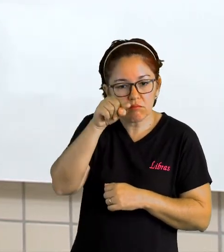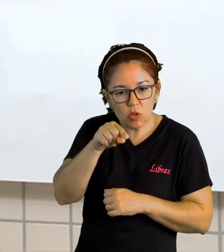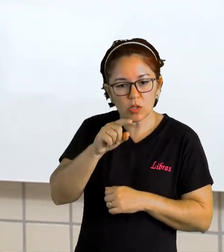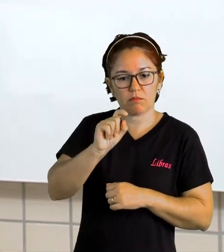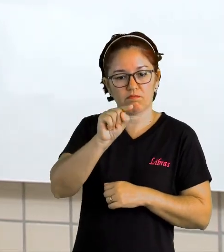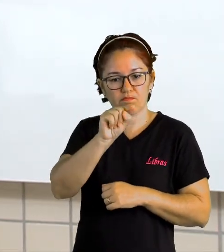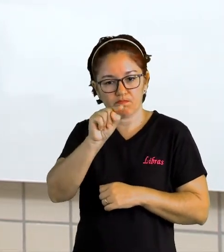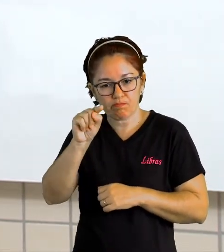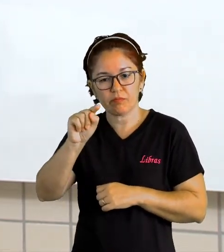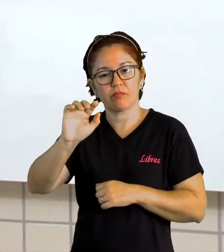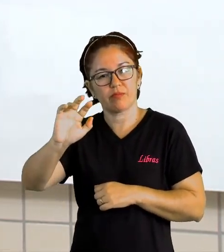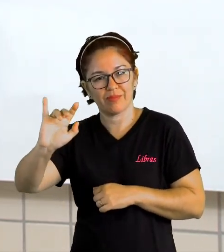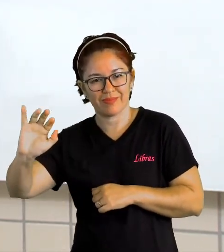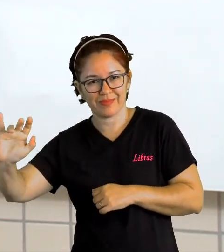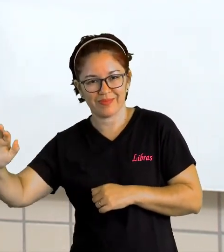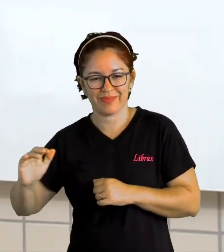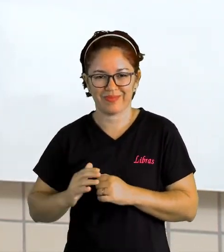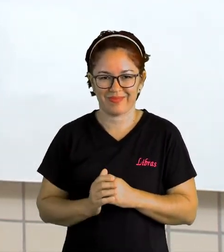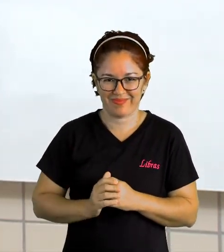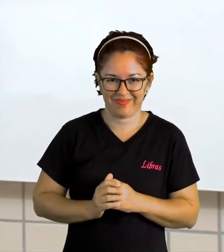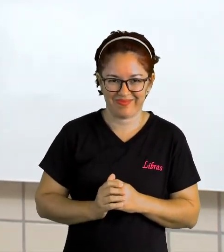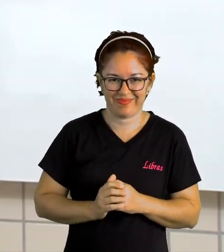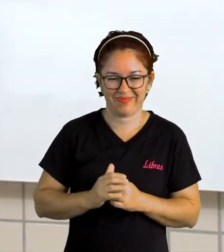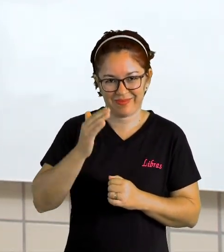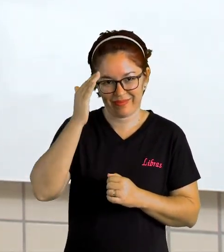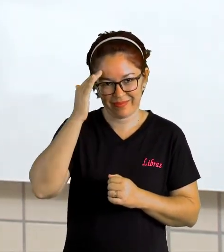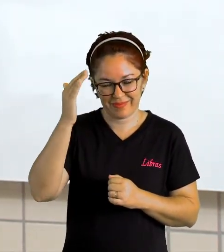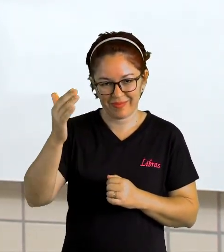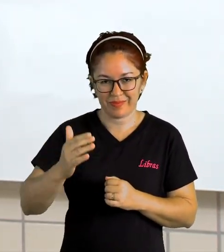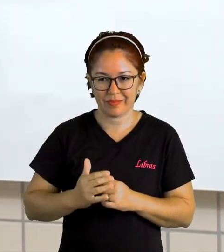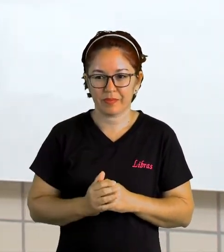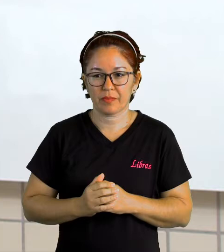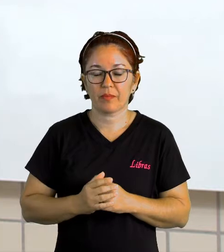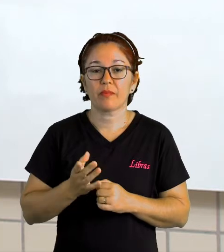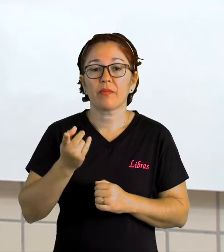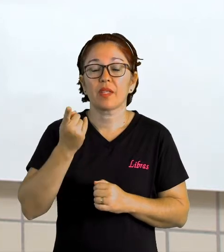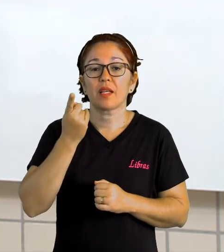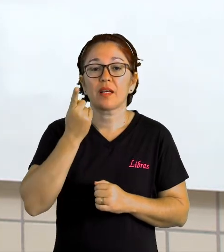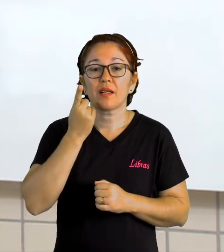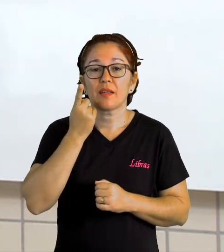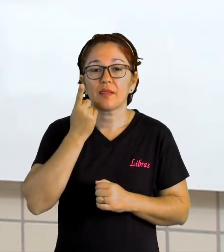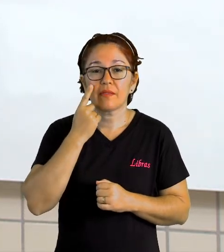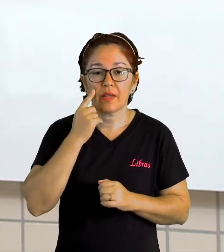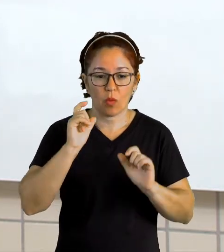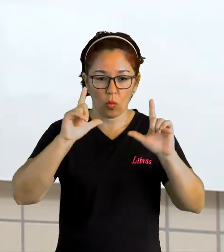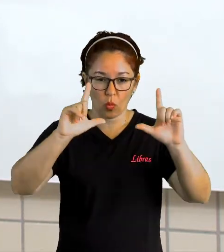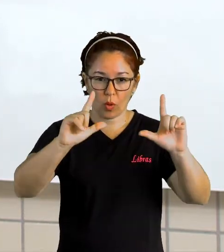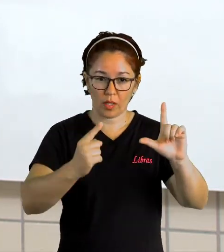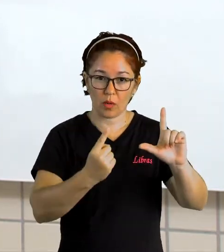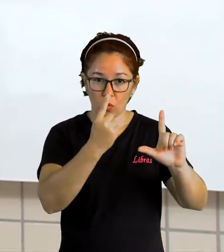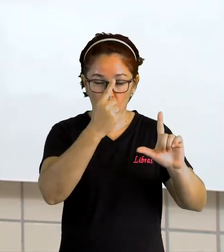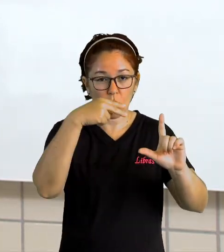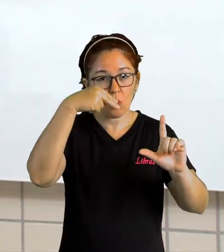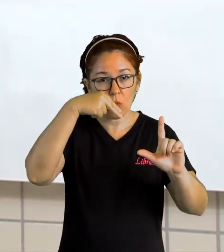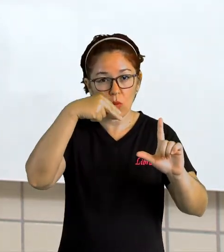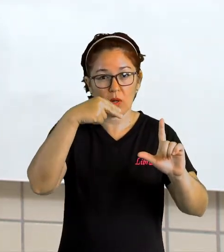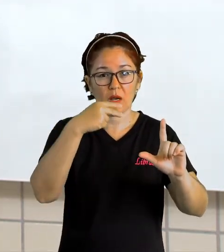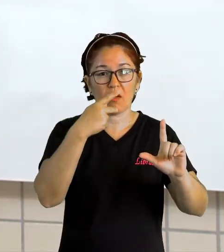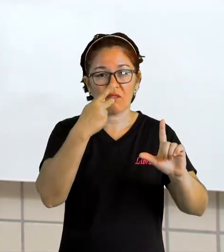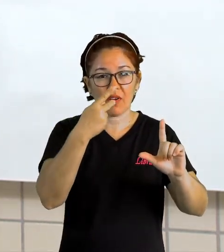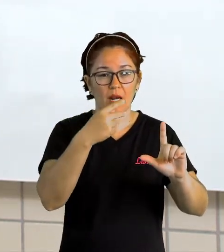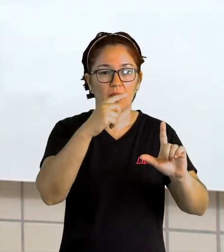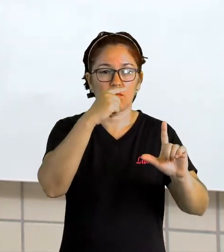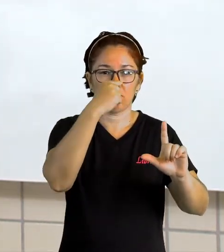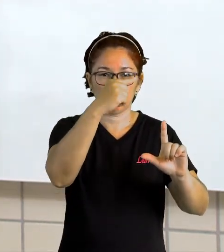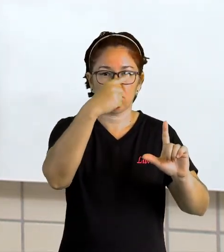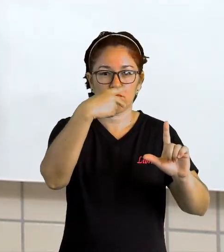baixo, 2 pontos, a outra fala dela, porque no mesmo quadrinho tem 4 falas dela. E aí,